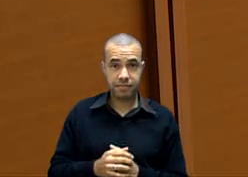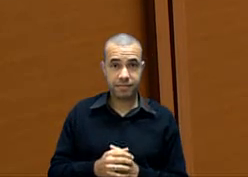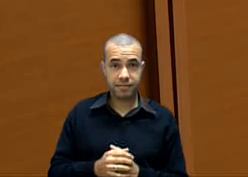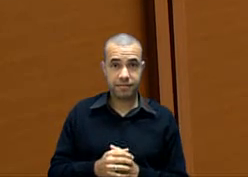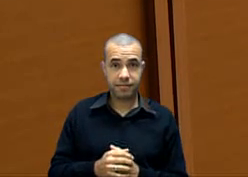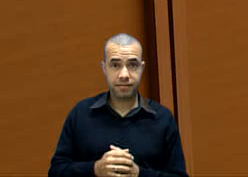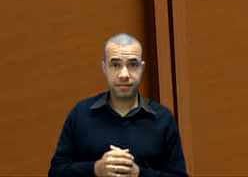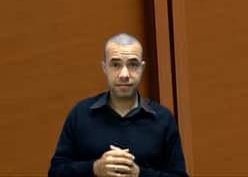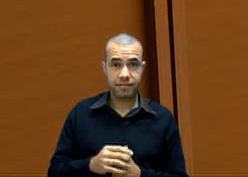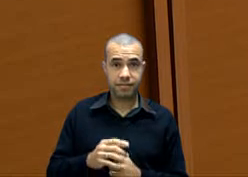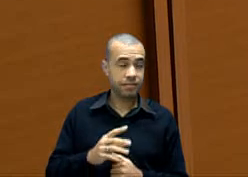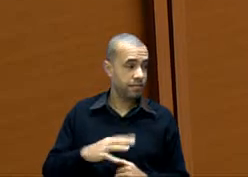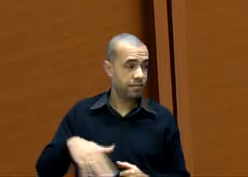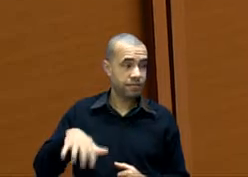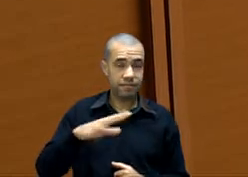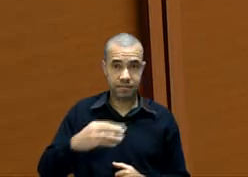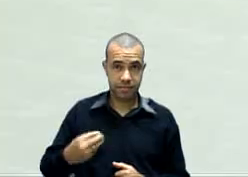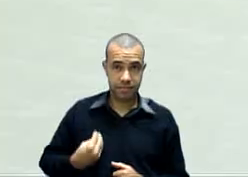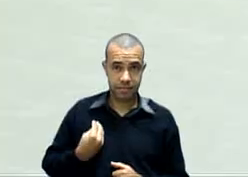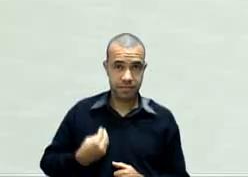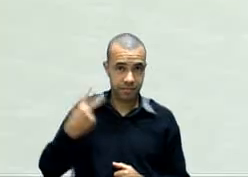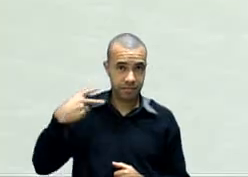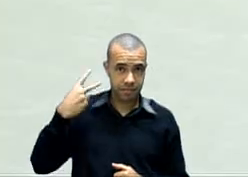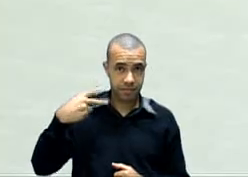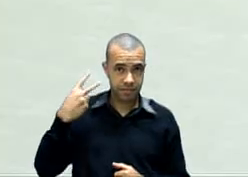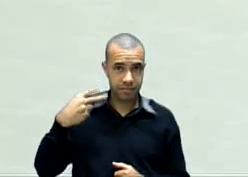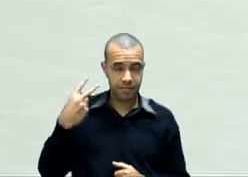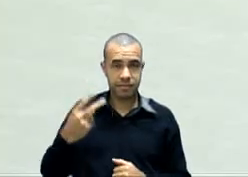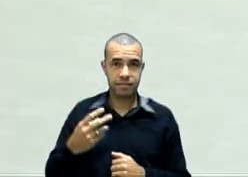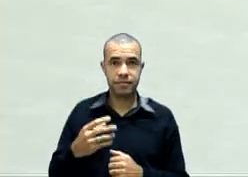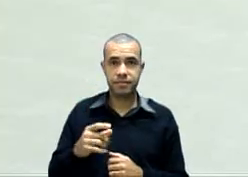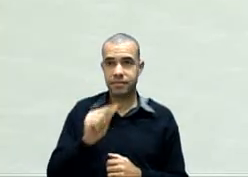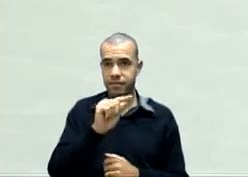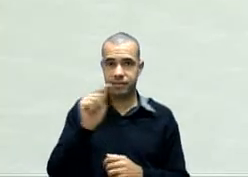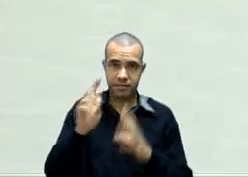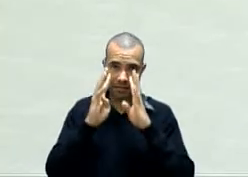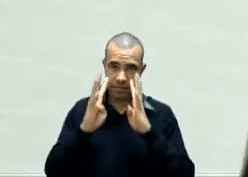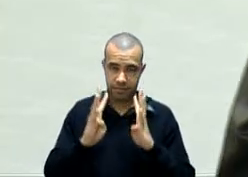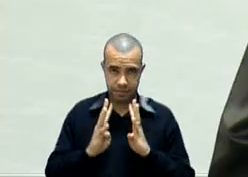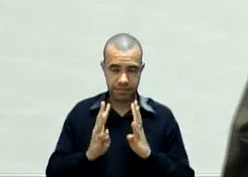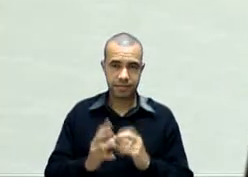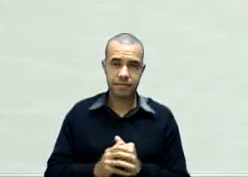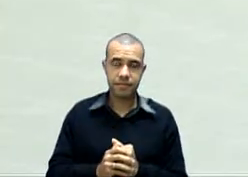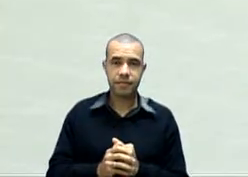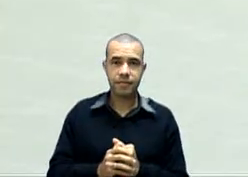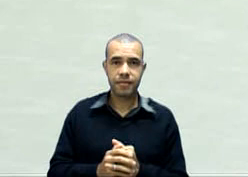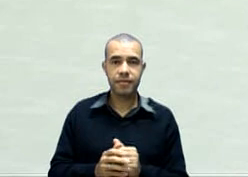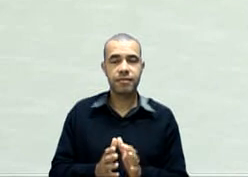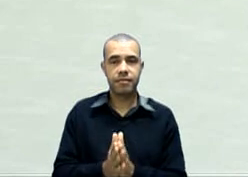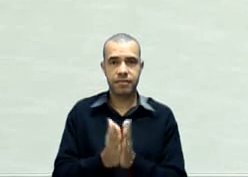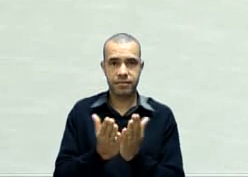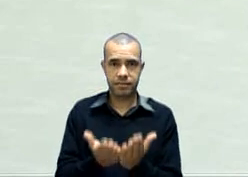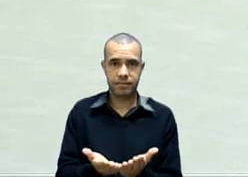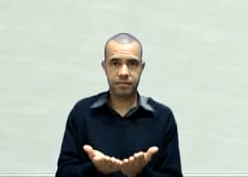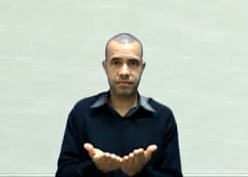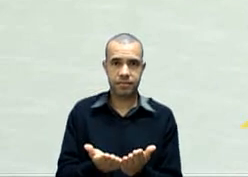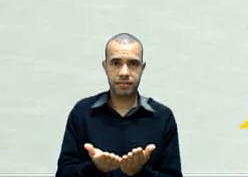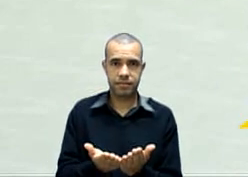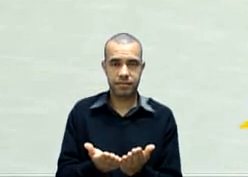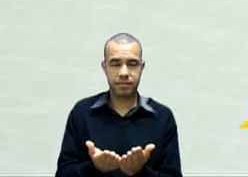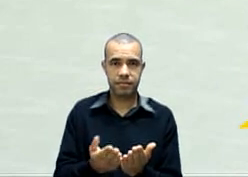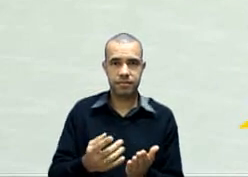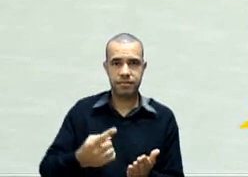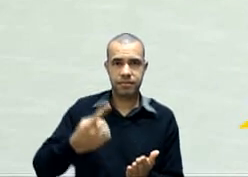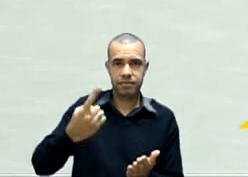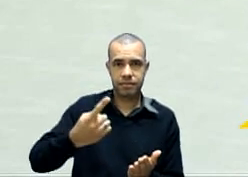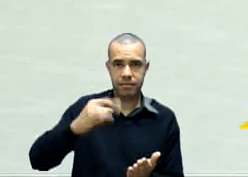senhores e senhoras vereadoras, população que nos acompanha. A leitura da palavra na primeira carta